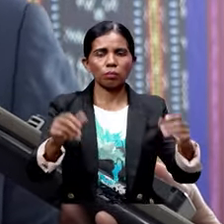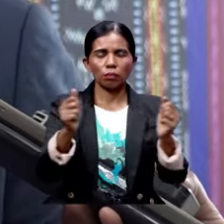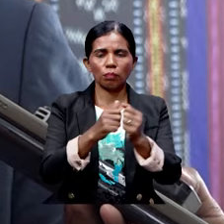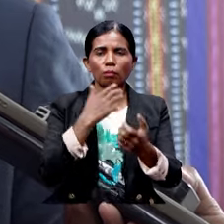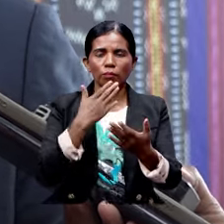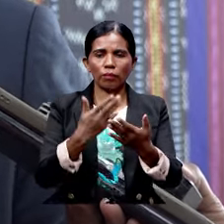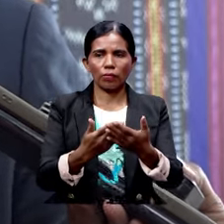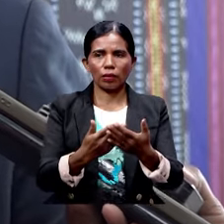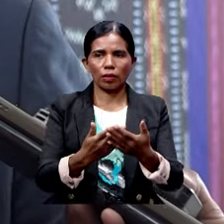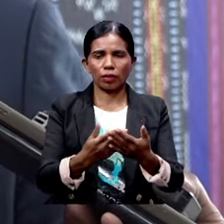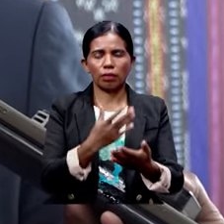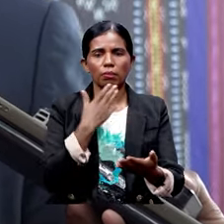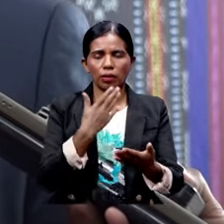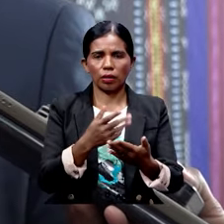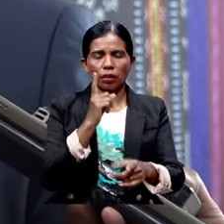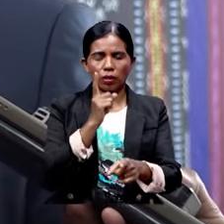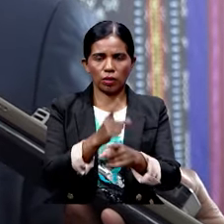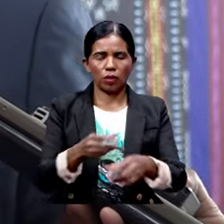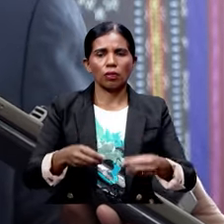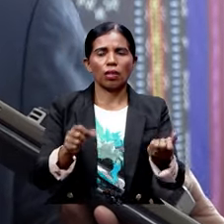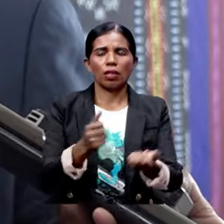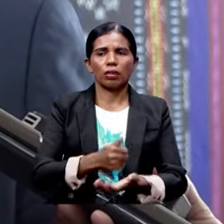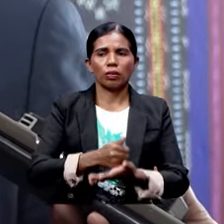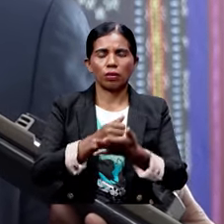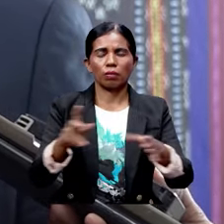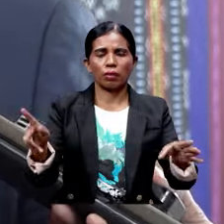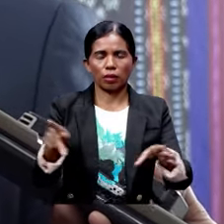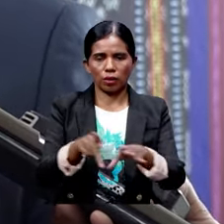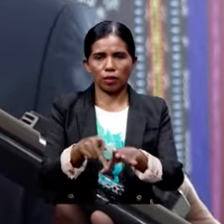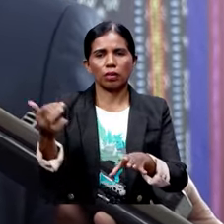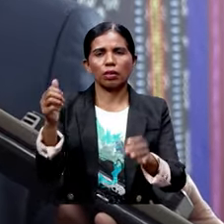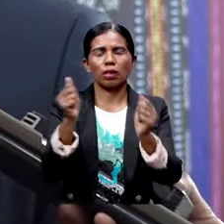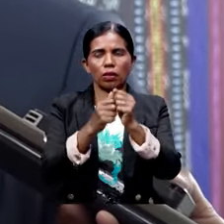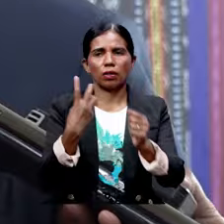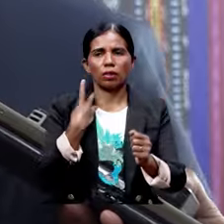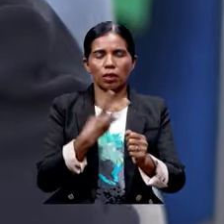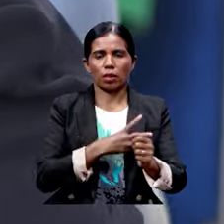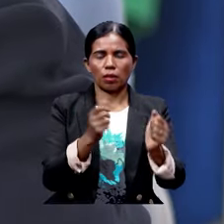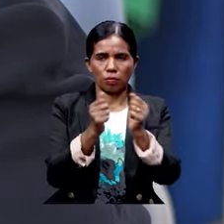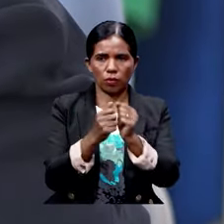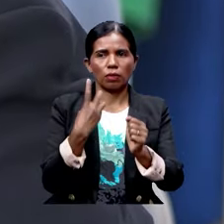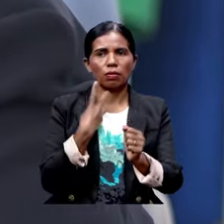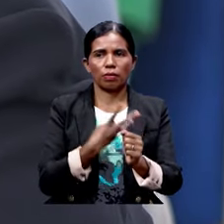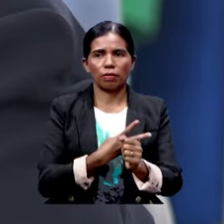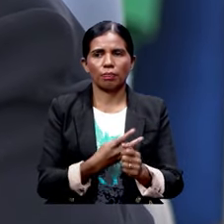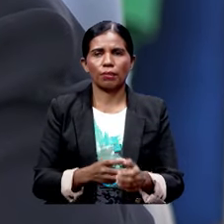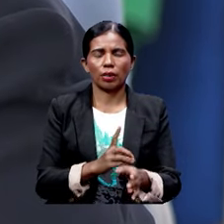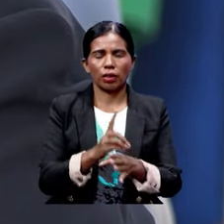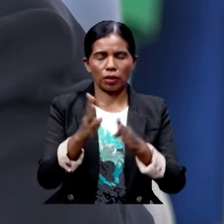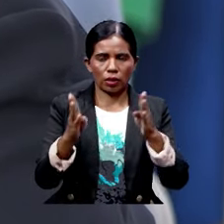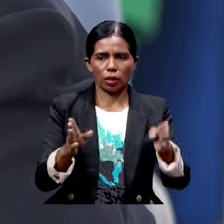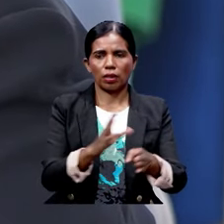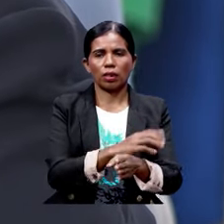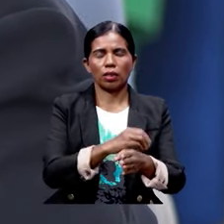a presença visível, a tu bela foi apoio, a tu marca a presença, cada que seja hoita, há muito hoita. Diretora gestão na